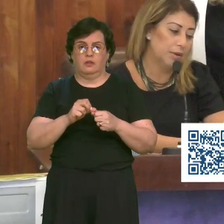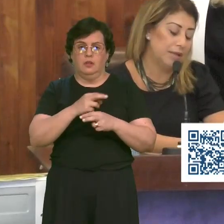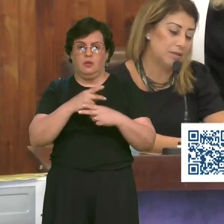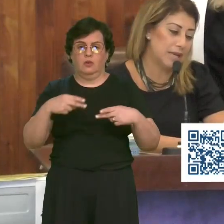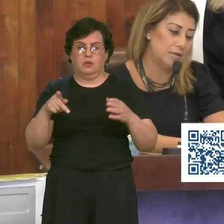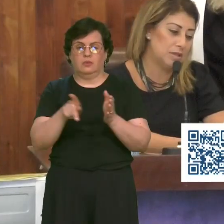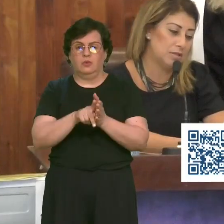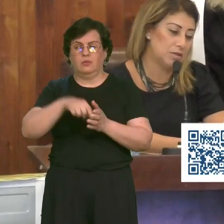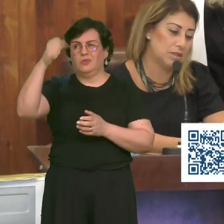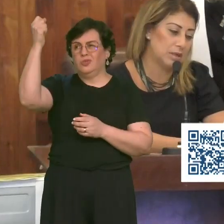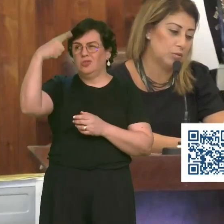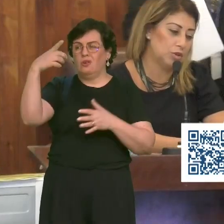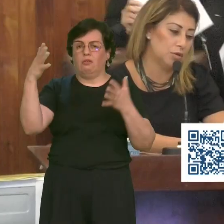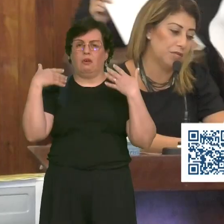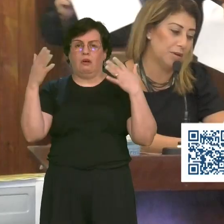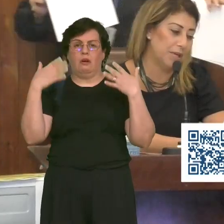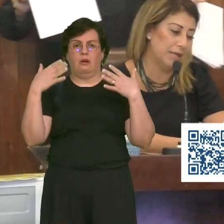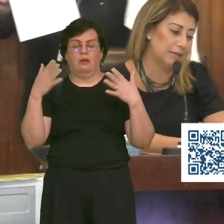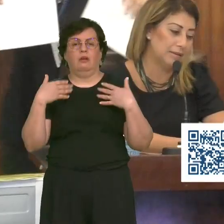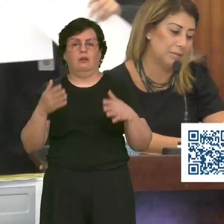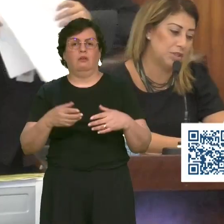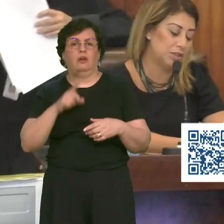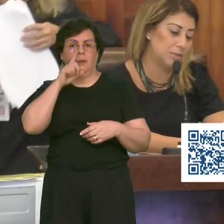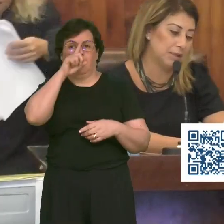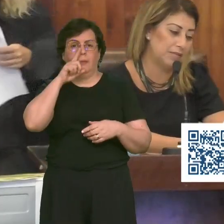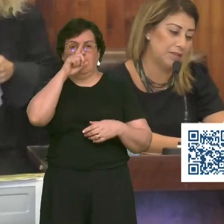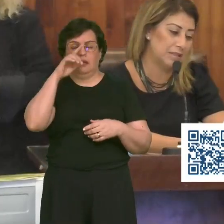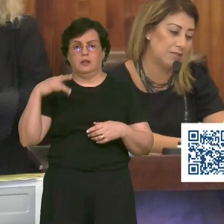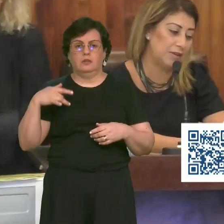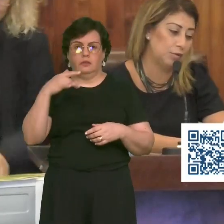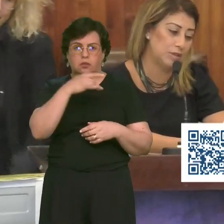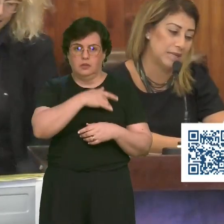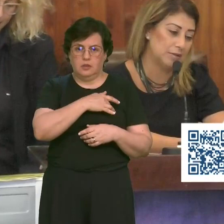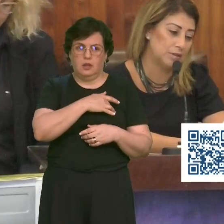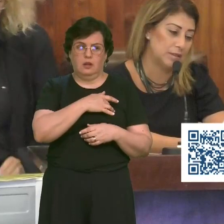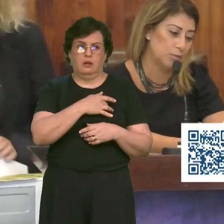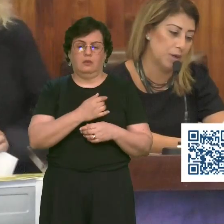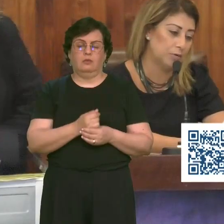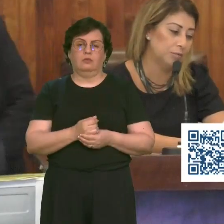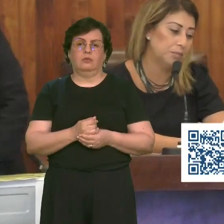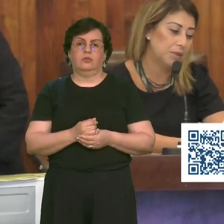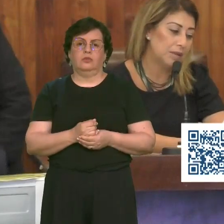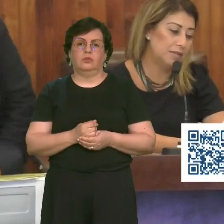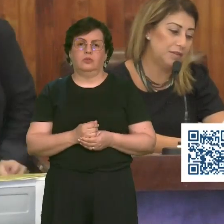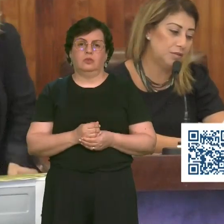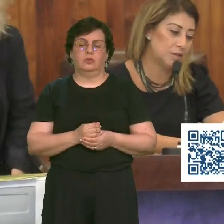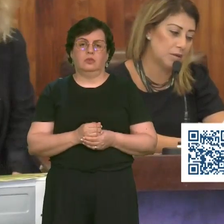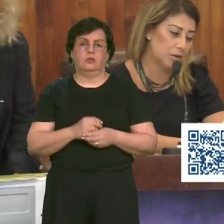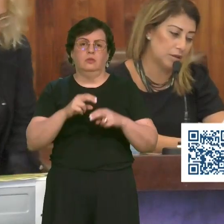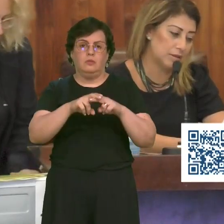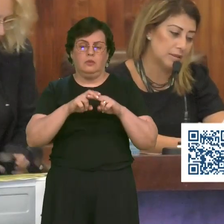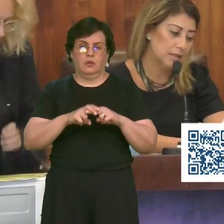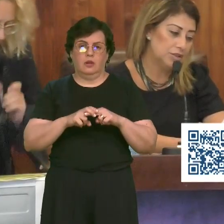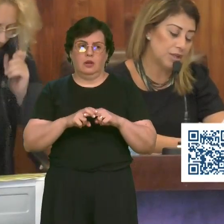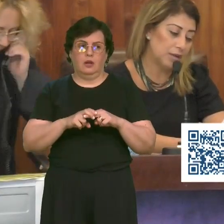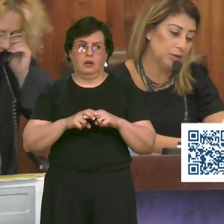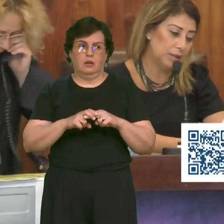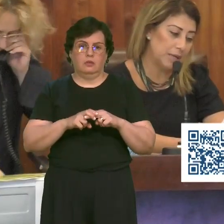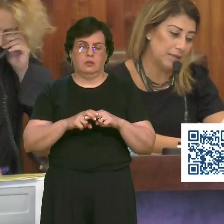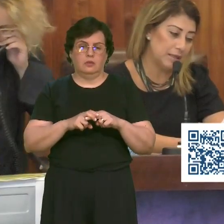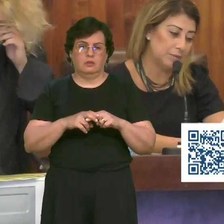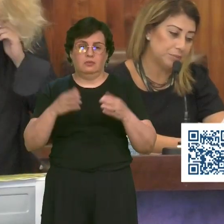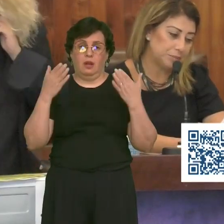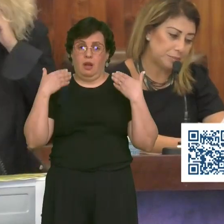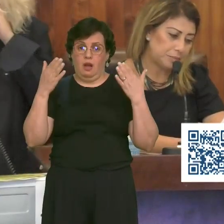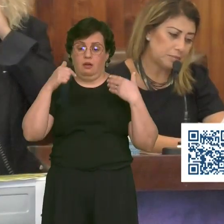calor correndo sérios riscos de saúde conforme alertas emitidos pela defesa civil do Estado de São Paulo Devido os recordes de